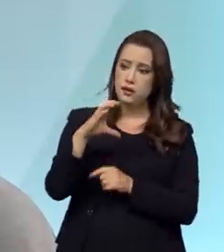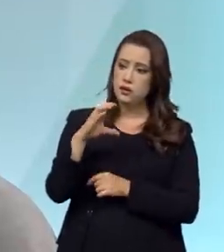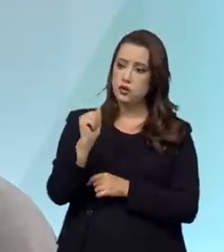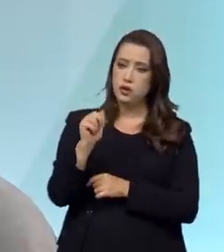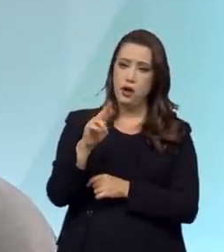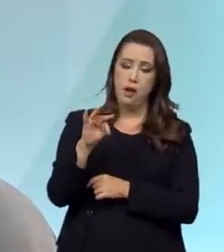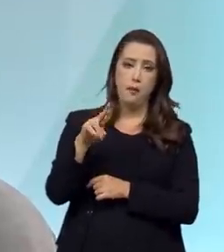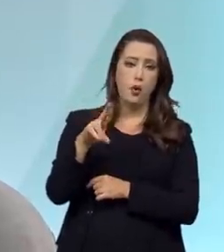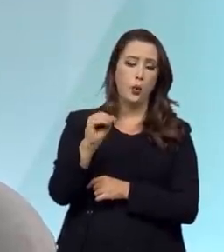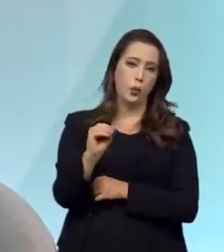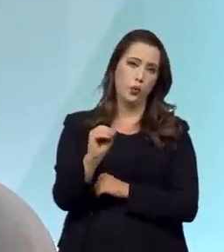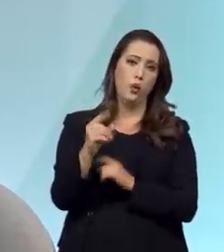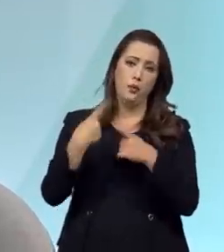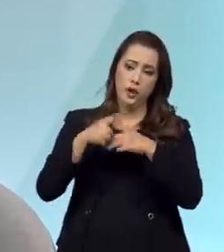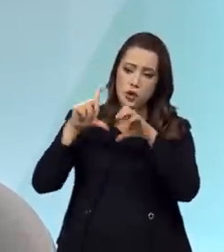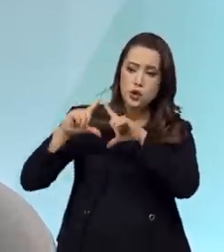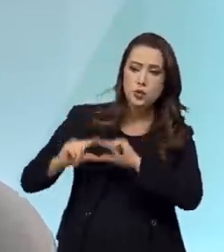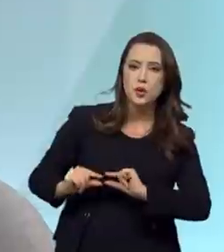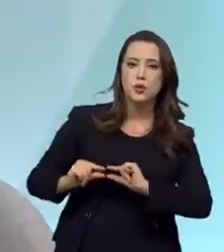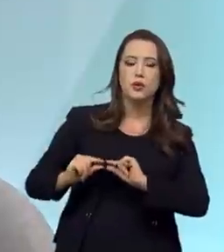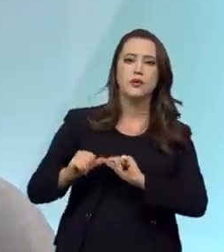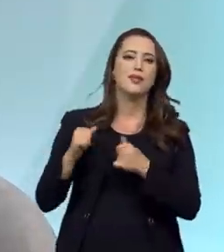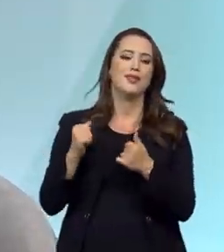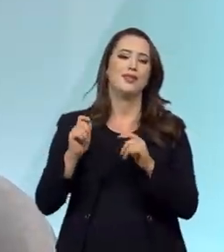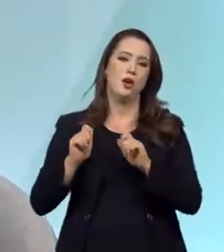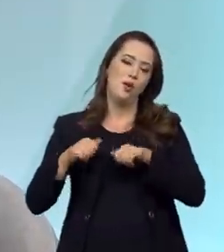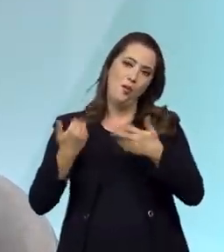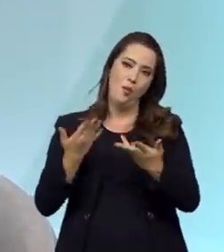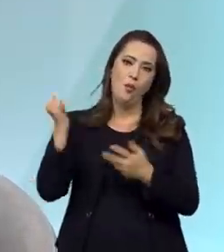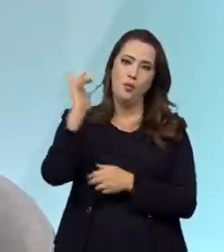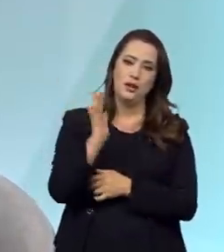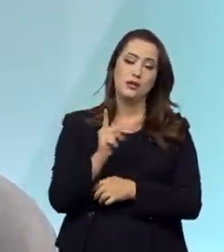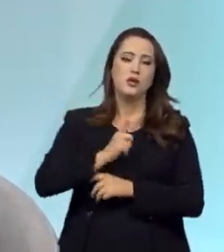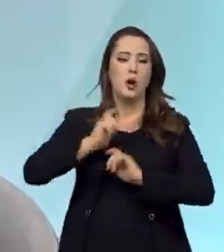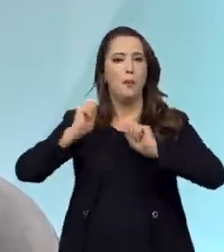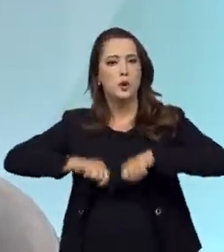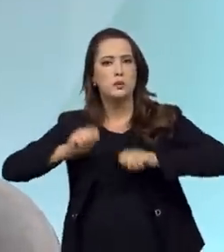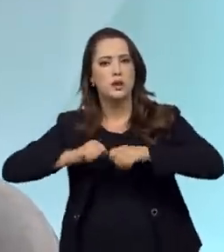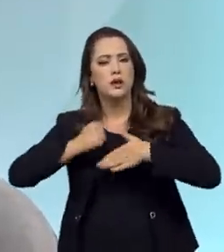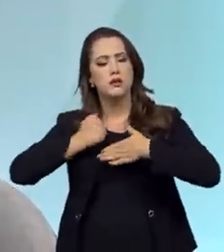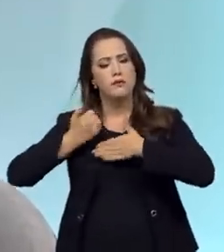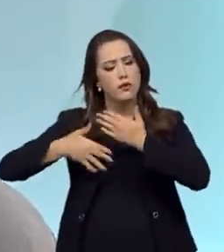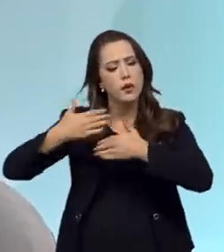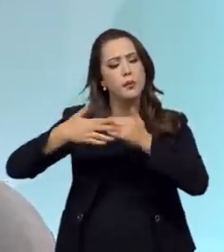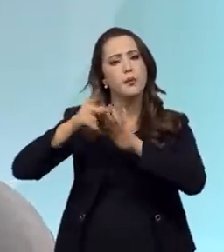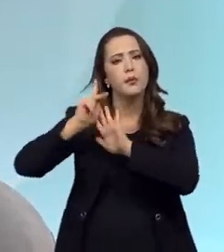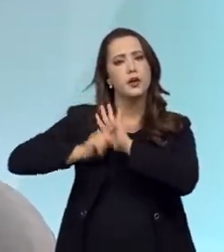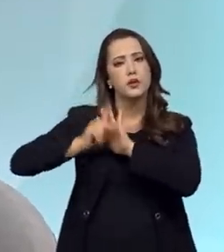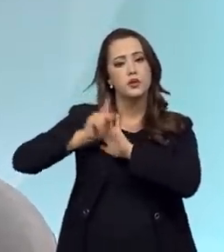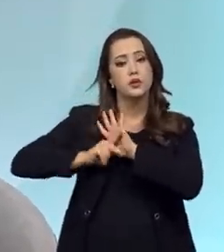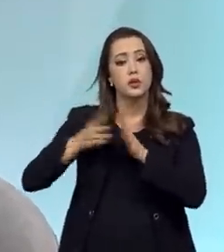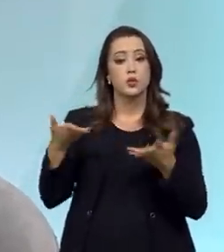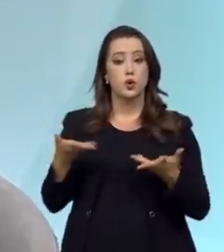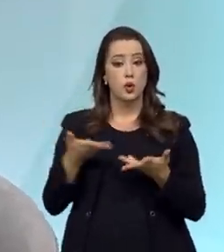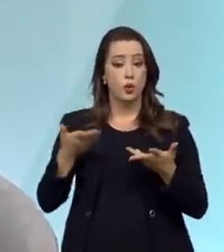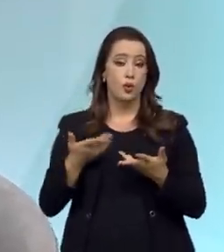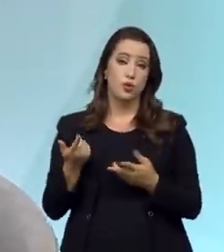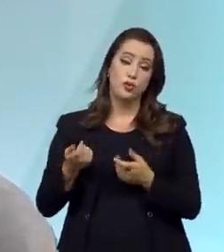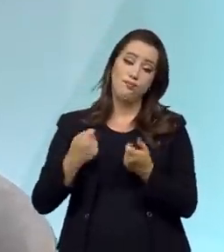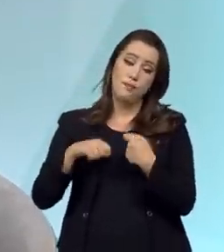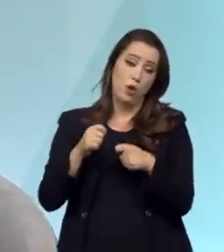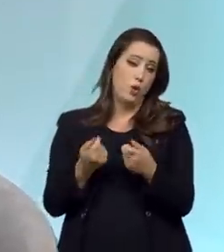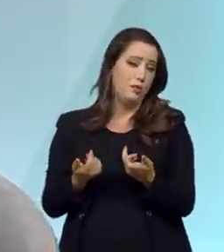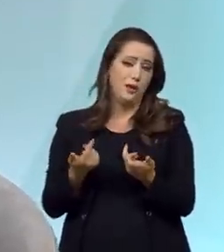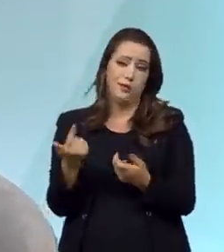não tinha viabilidade Econômica E aí o Brasil tem uma oportunidade gigantesca de desenvolver projetos que ainda são em viáveis economicamente